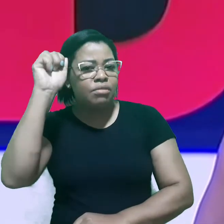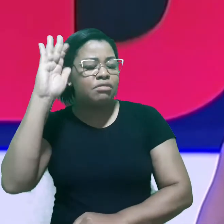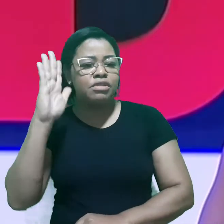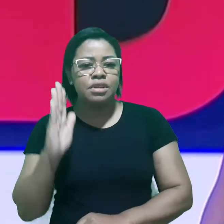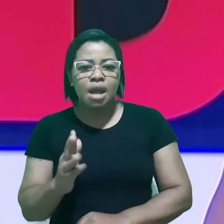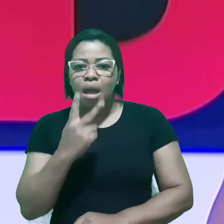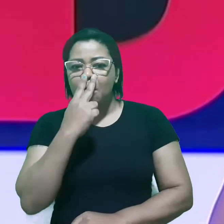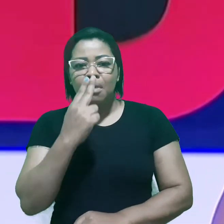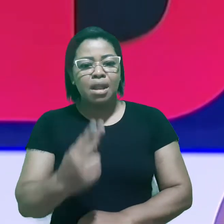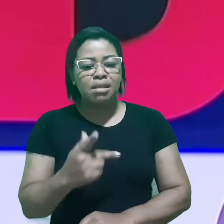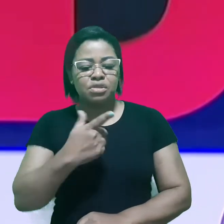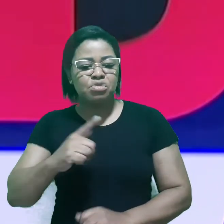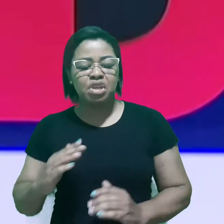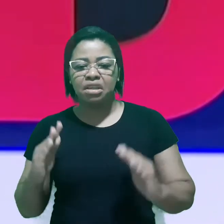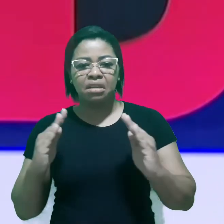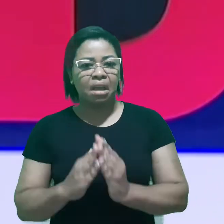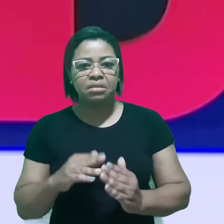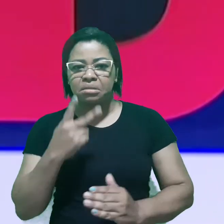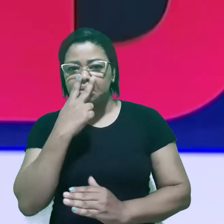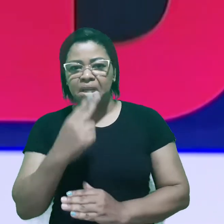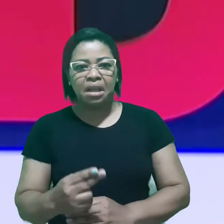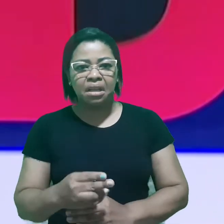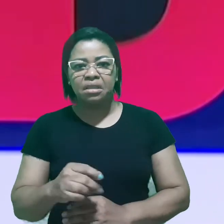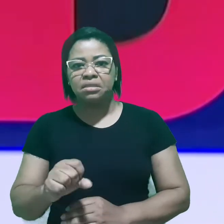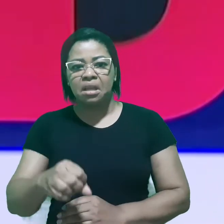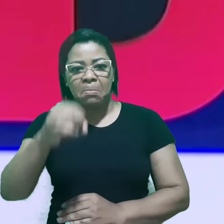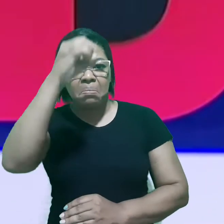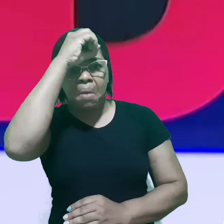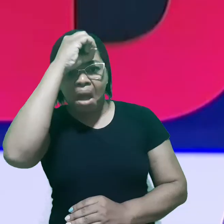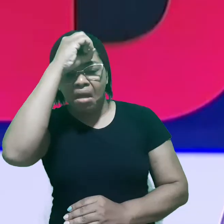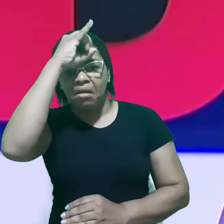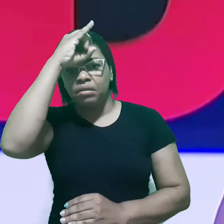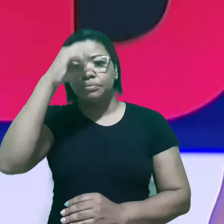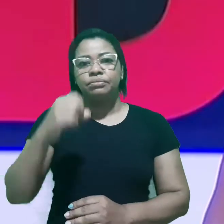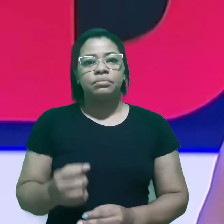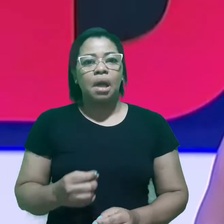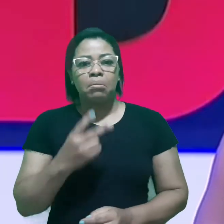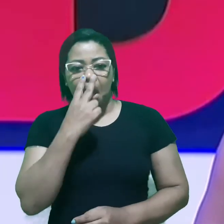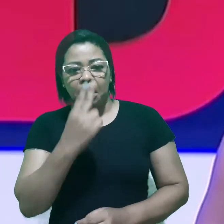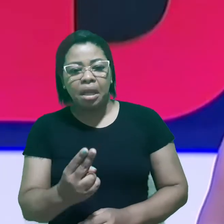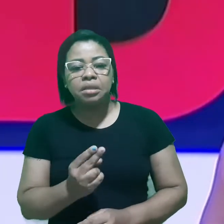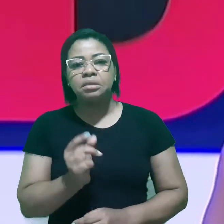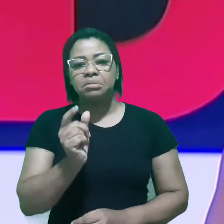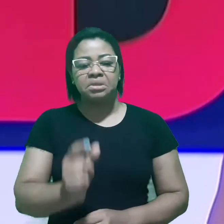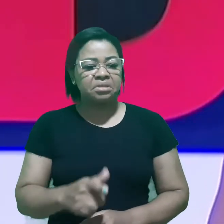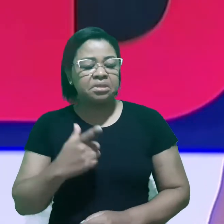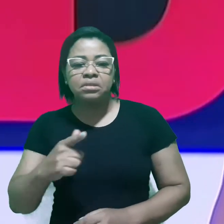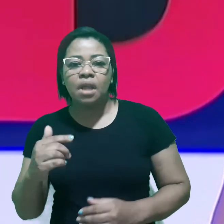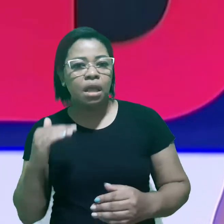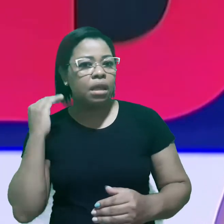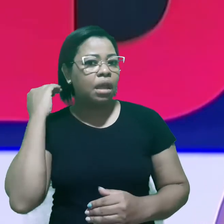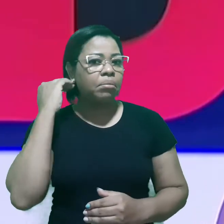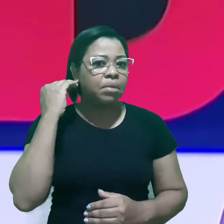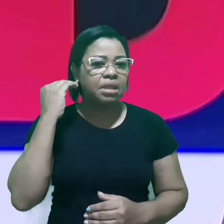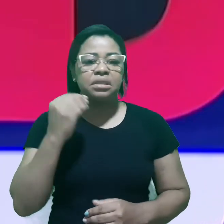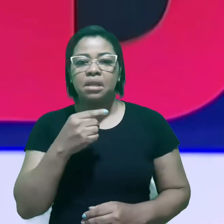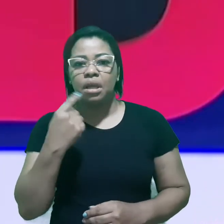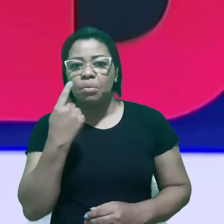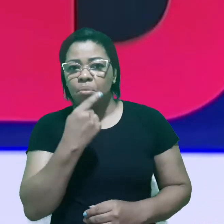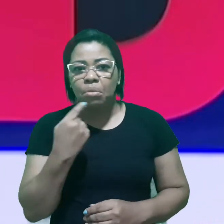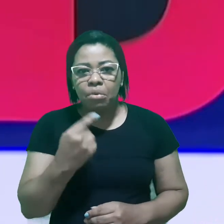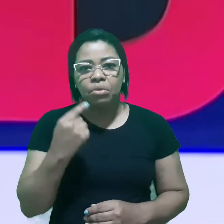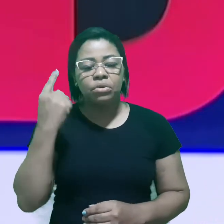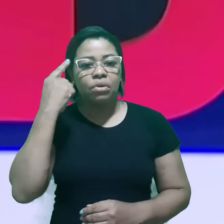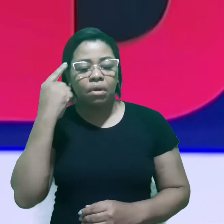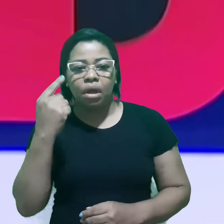são pessoas sem cabeças, que têm sua boca e seus olhos em seus seios. Eu rio toda